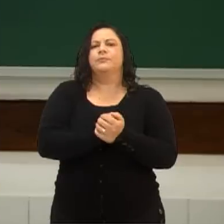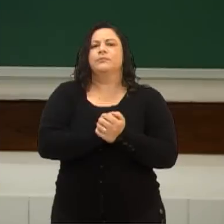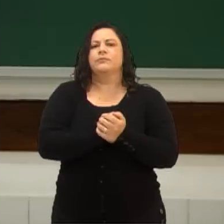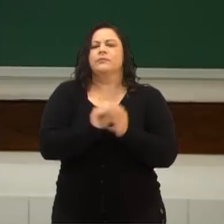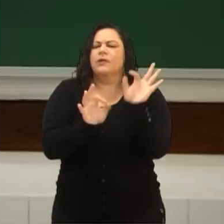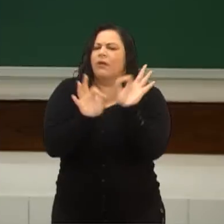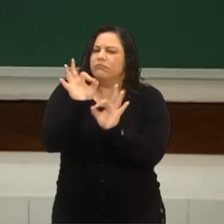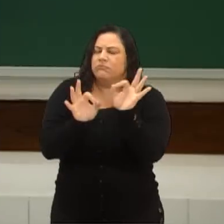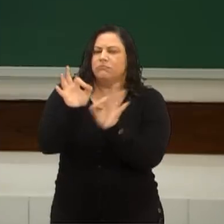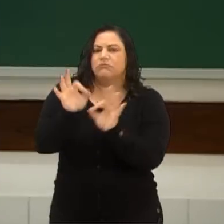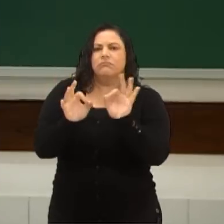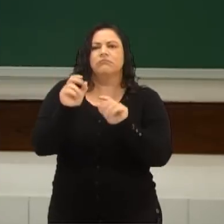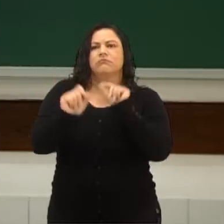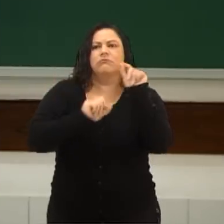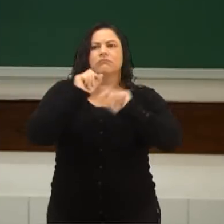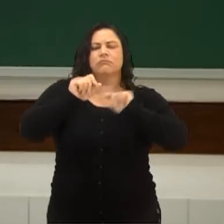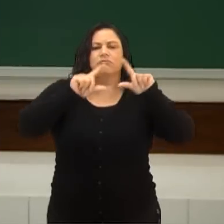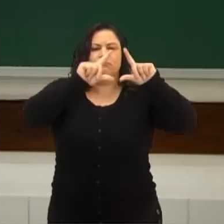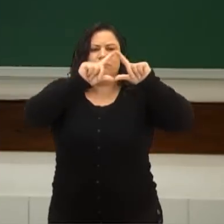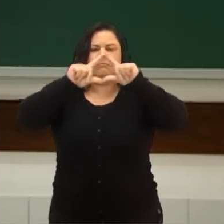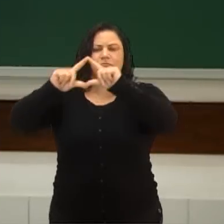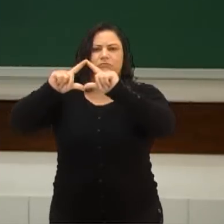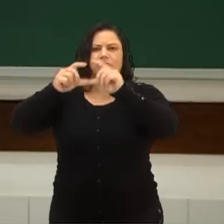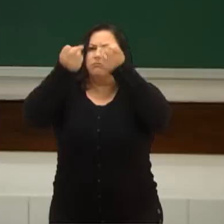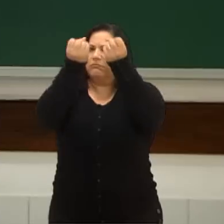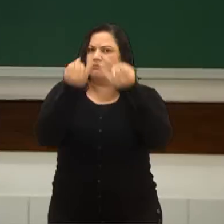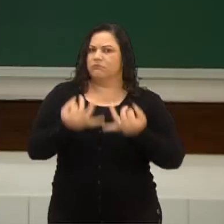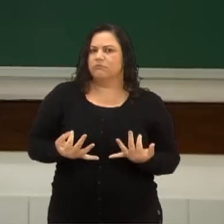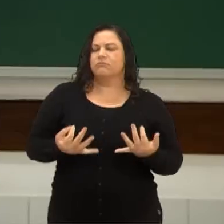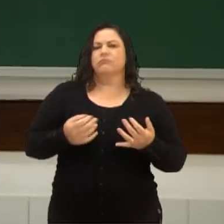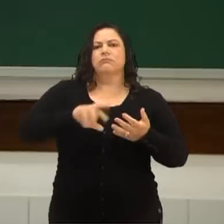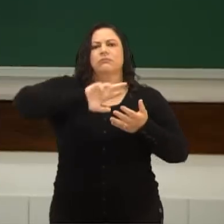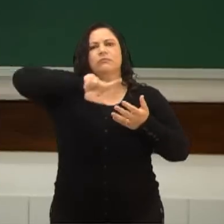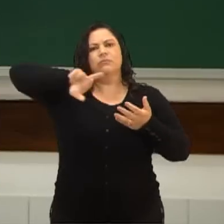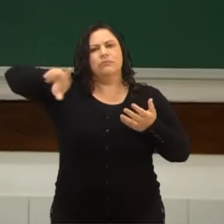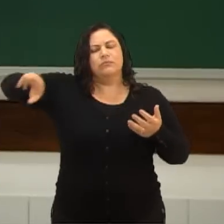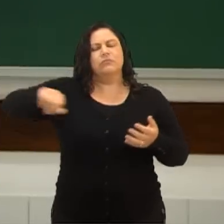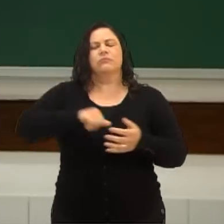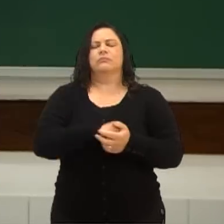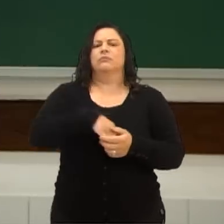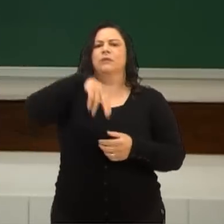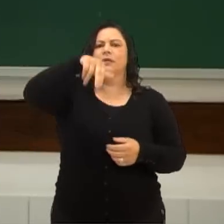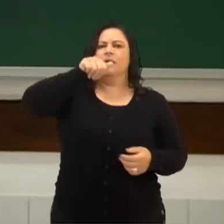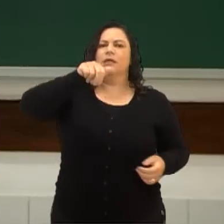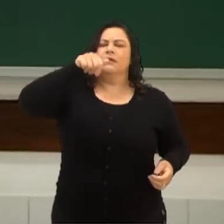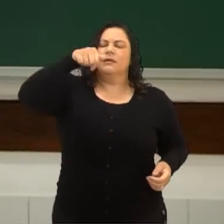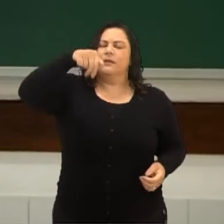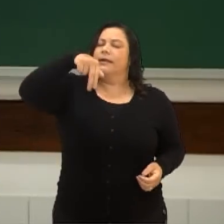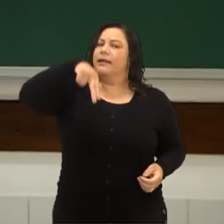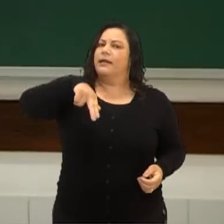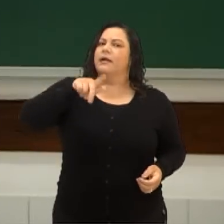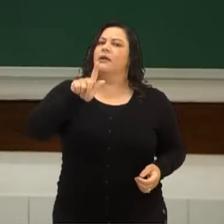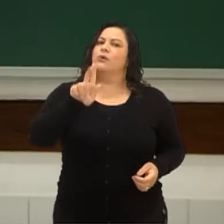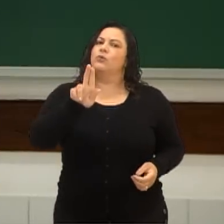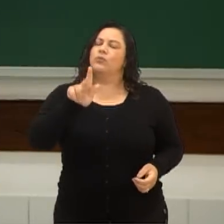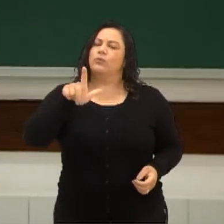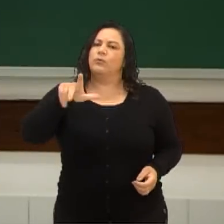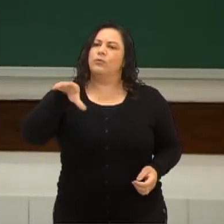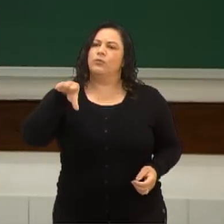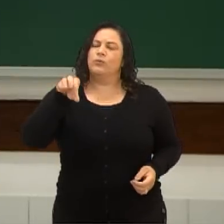triângulo e vai falar sobre ângulos. Qual seria uma diagonal perfeita? Seria um ângulo de 45,